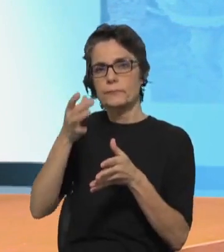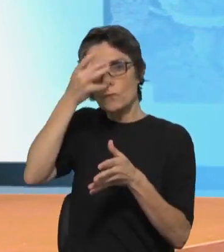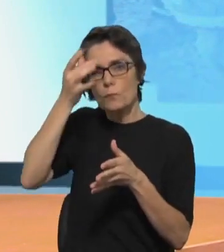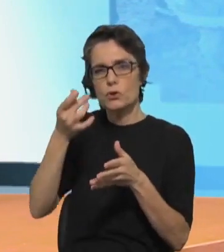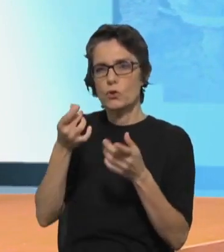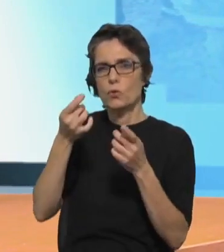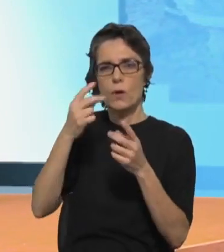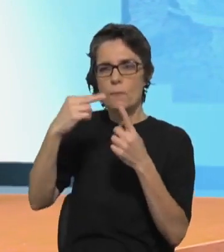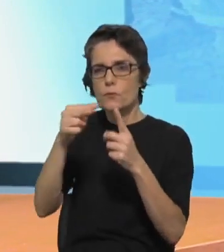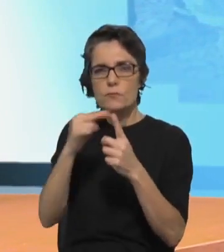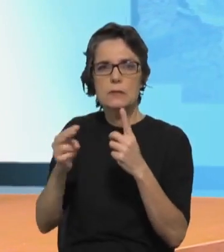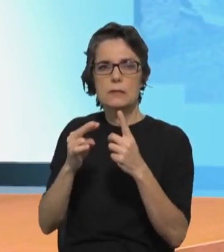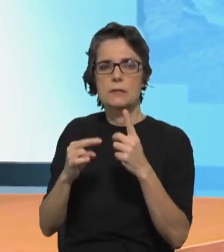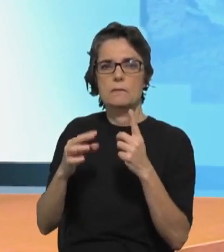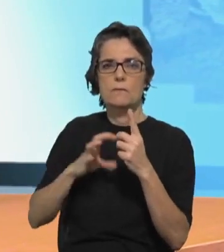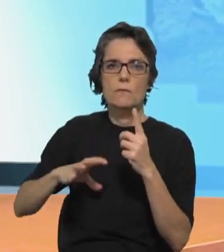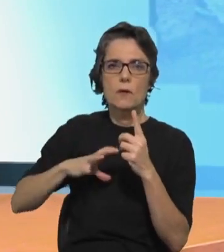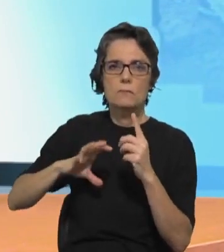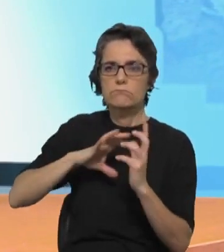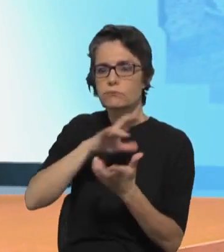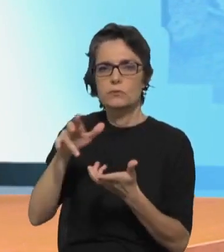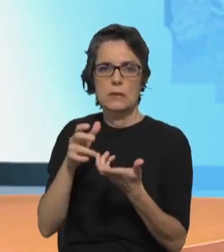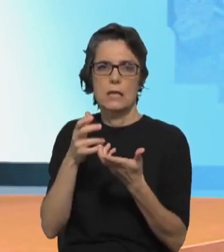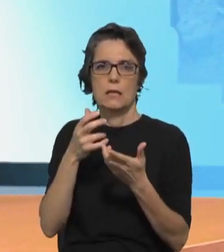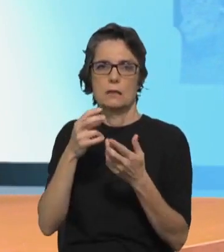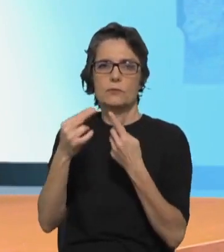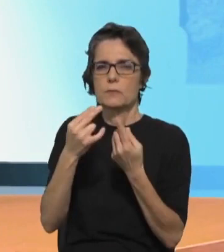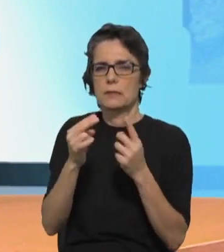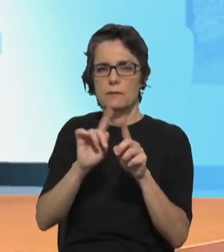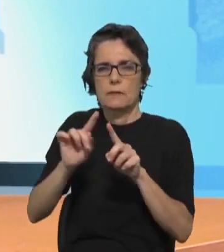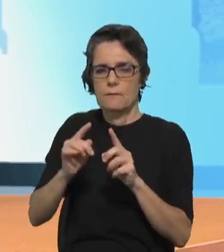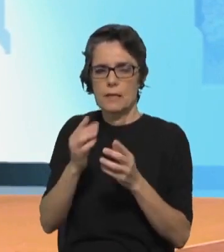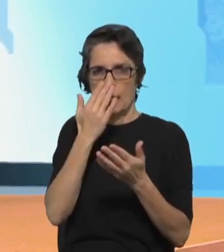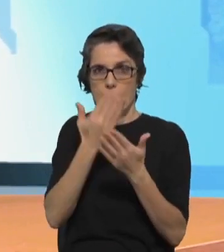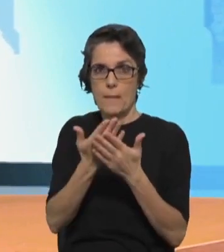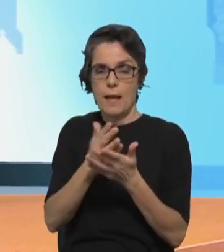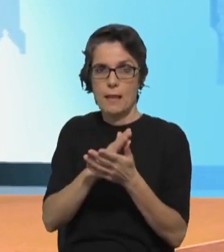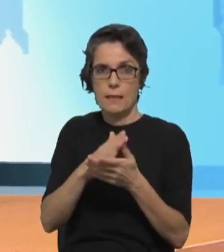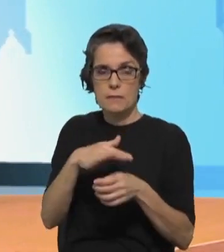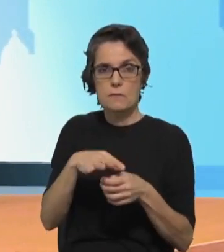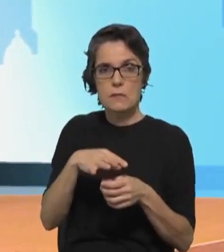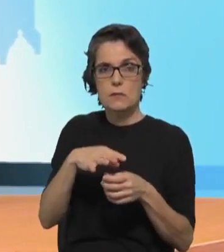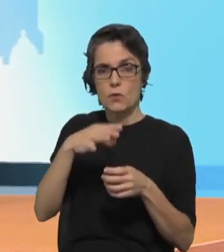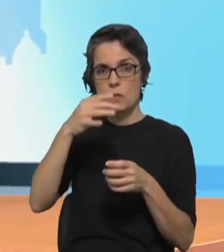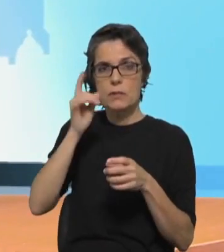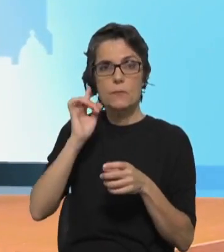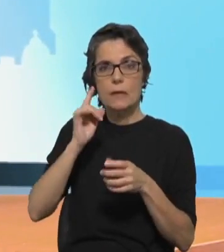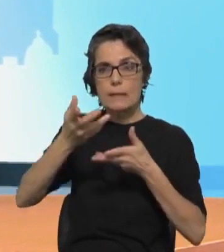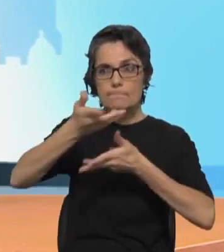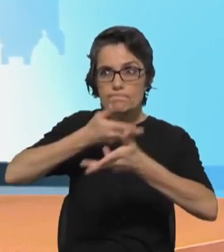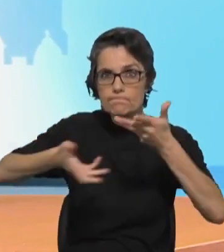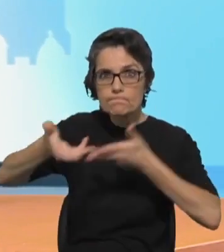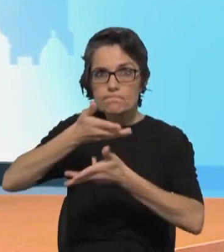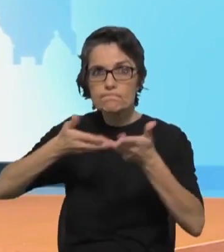do mundo, visões da realidade, que são diversas e que estão em